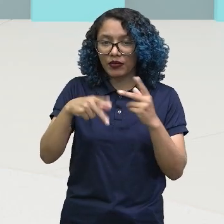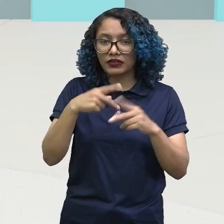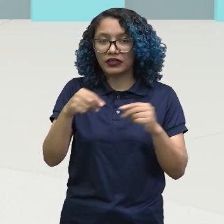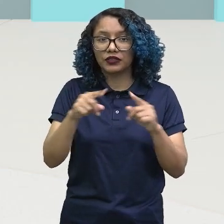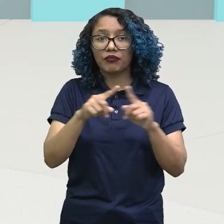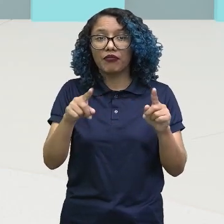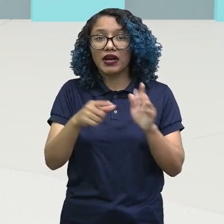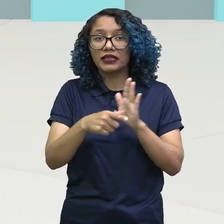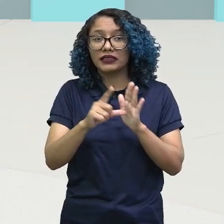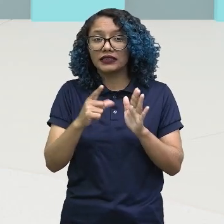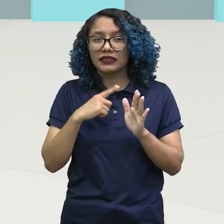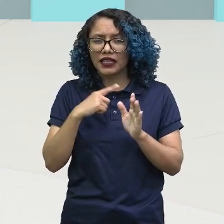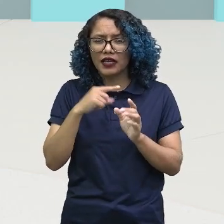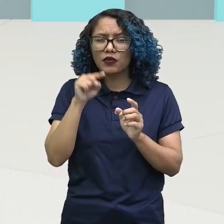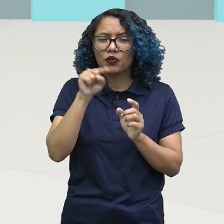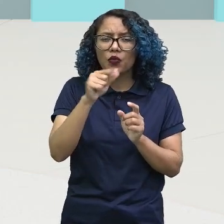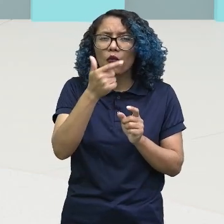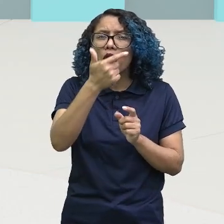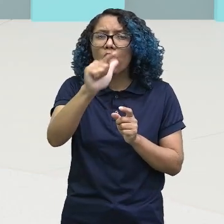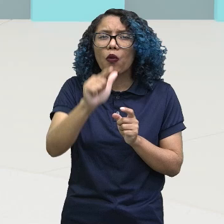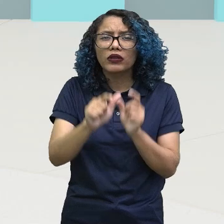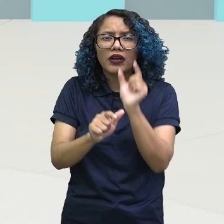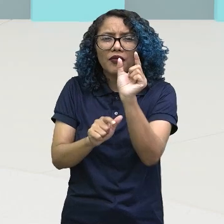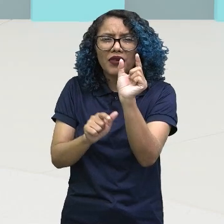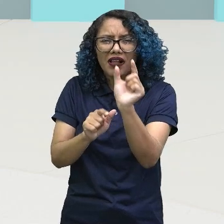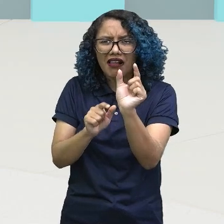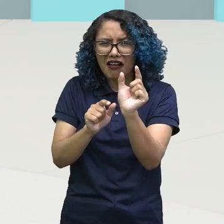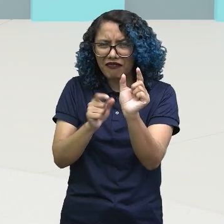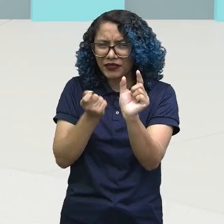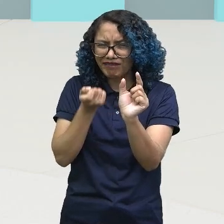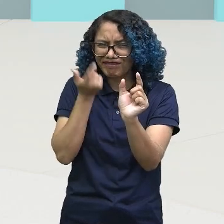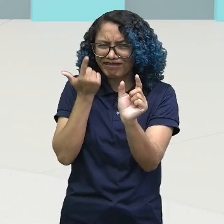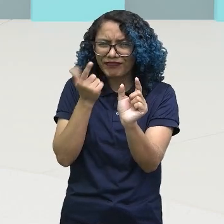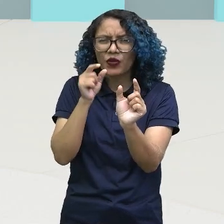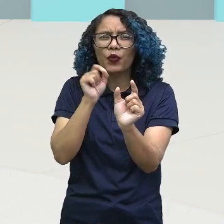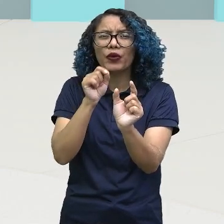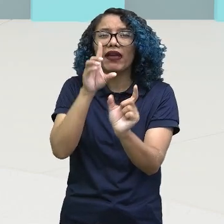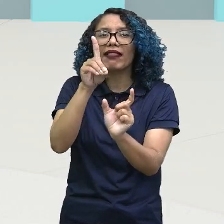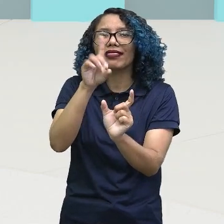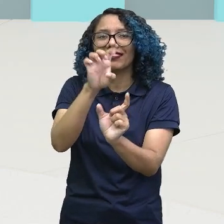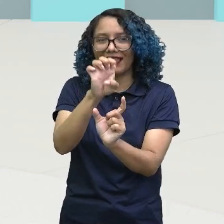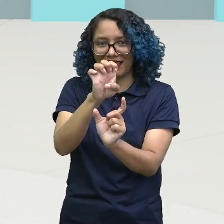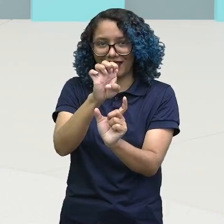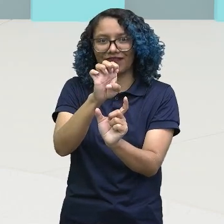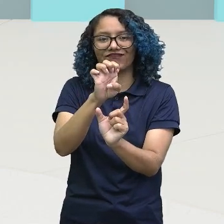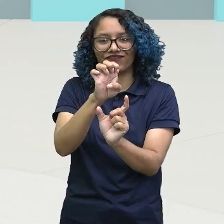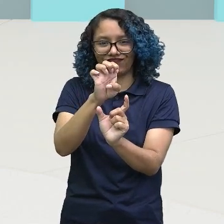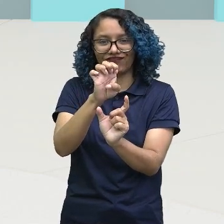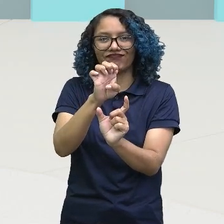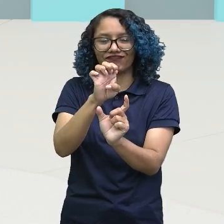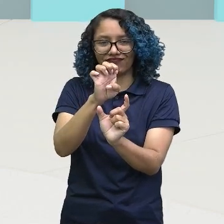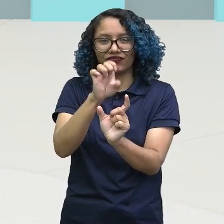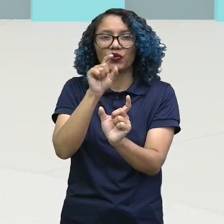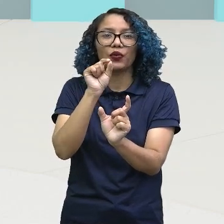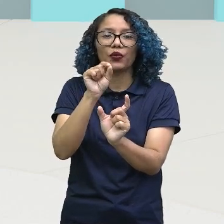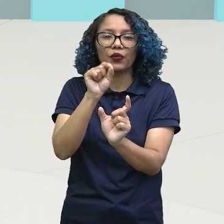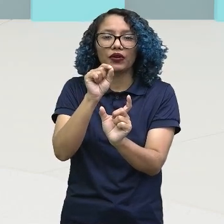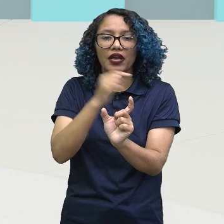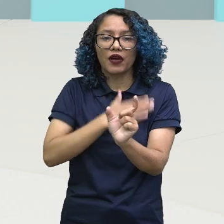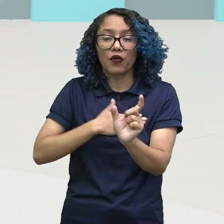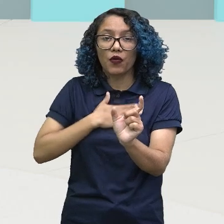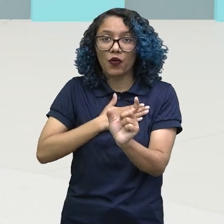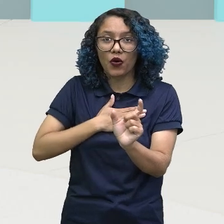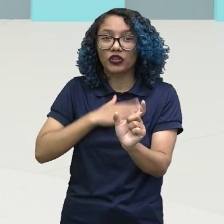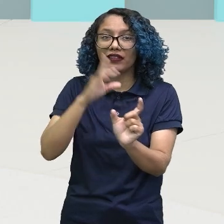dizer, né, um troço aí no meio, um elemento estranho aí no meio, que é o de. Eu gosto